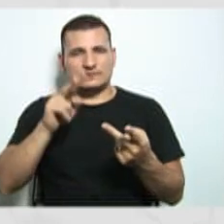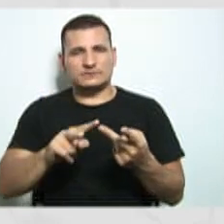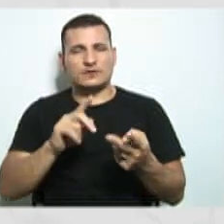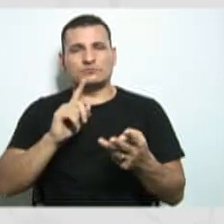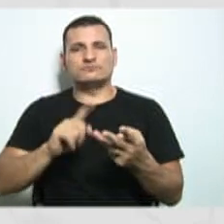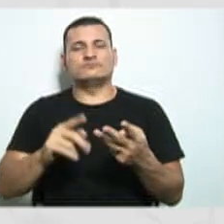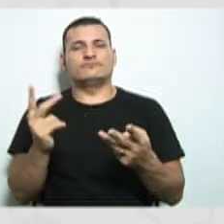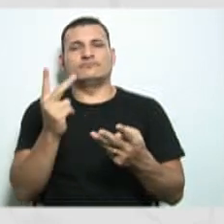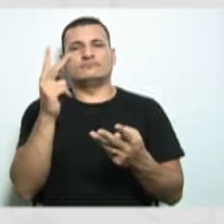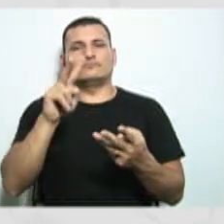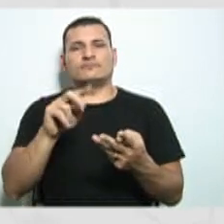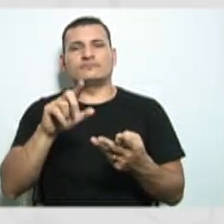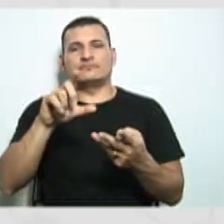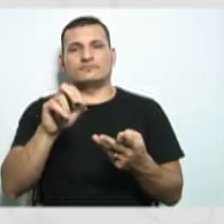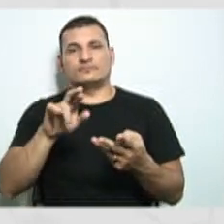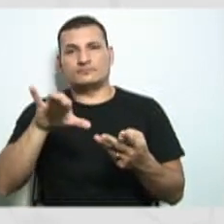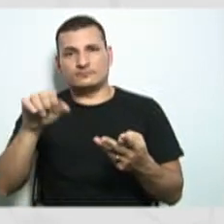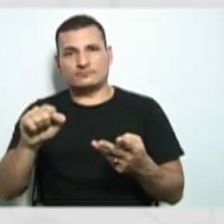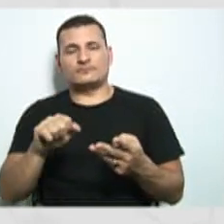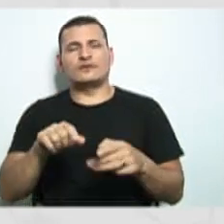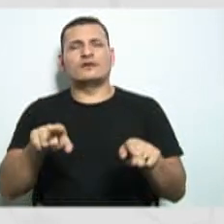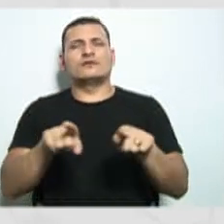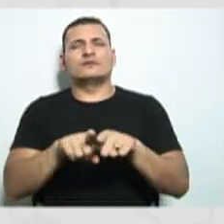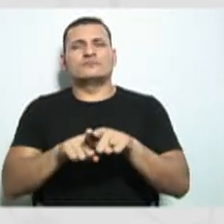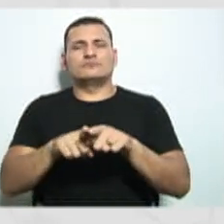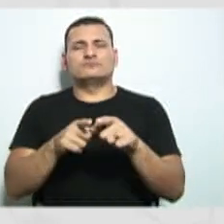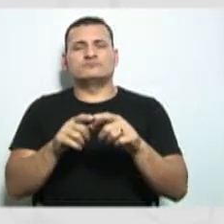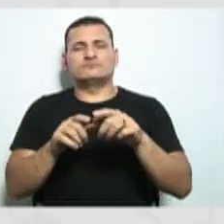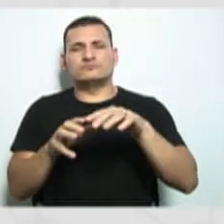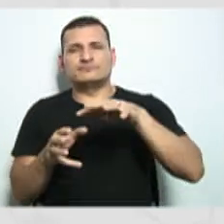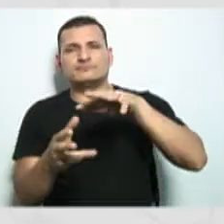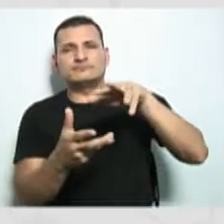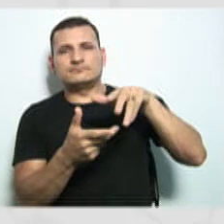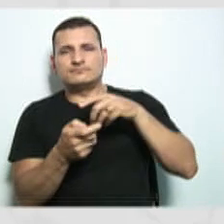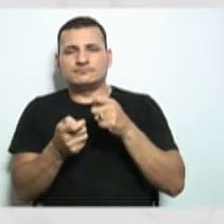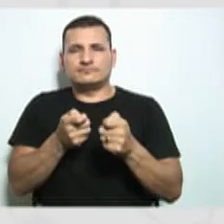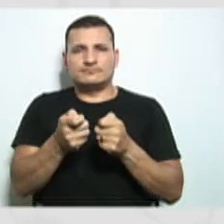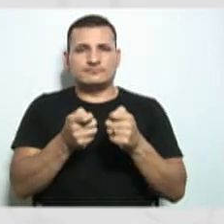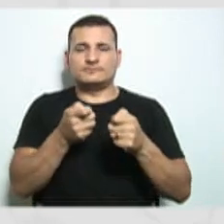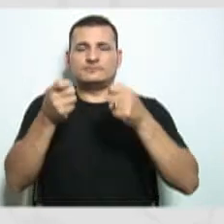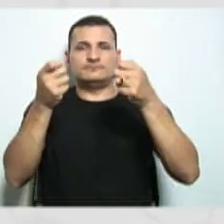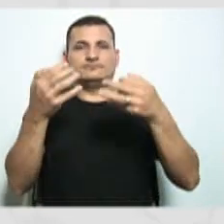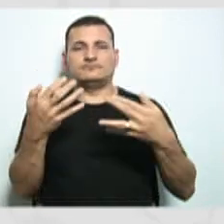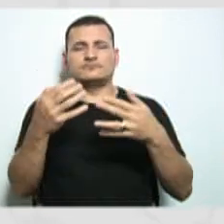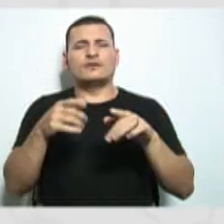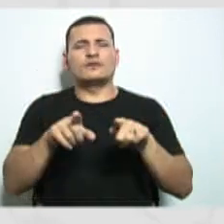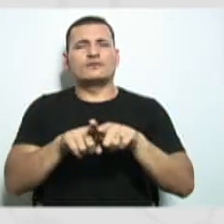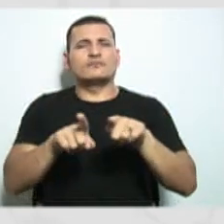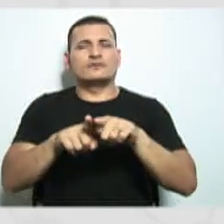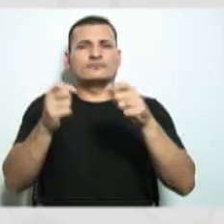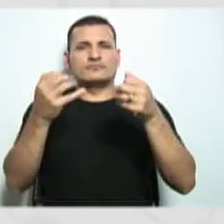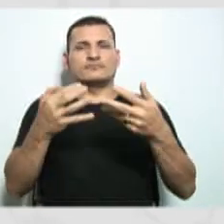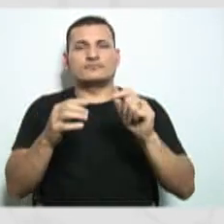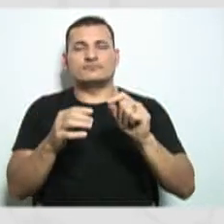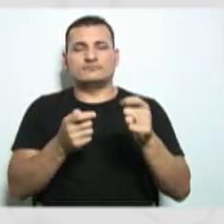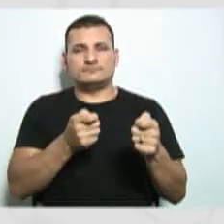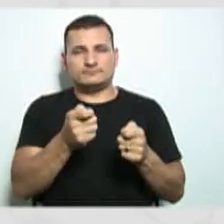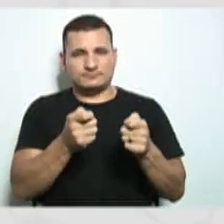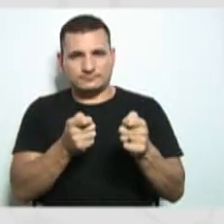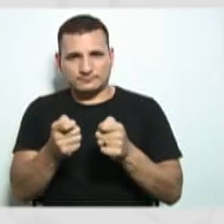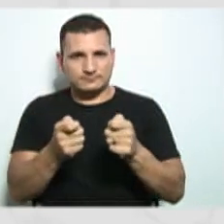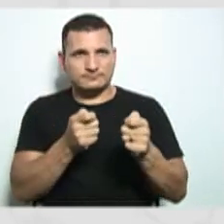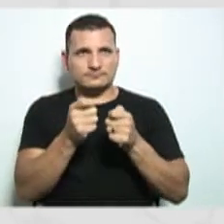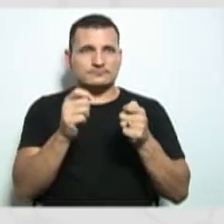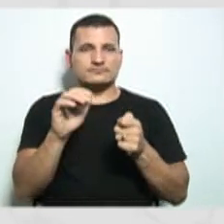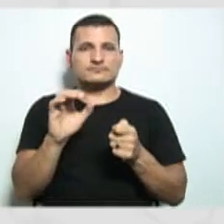os valores. Falamos também da sustentabilidade, mas não podemos esquecer que nós também falamos de quê? De controle,